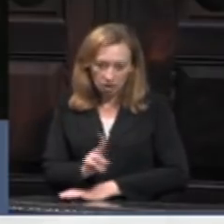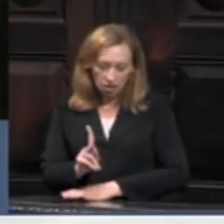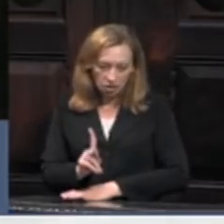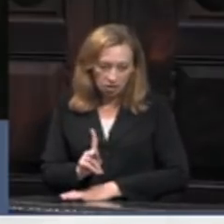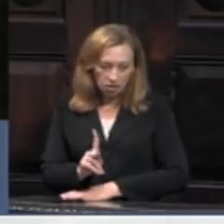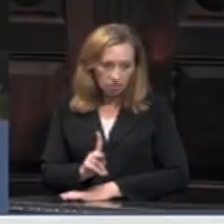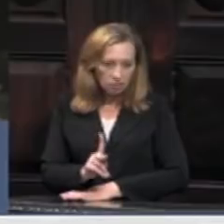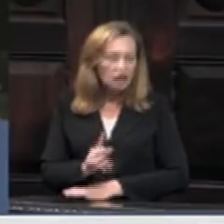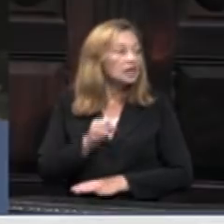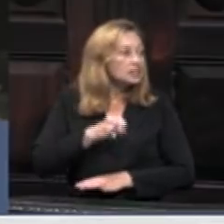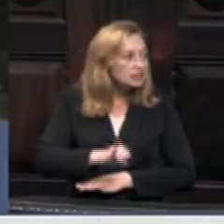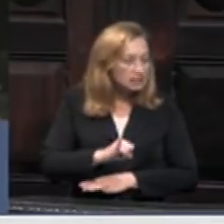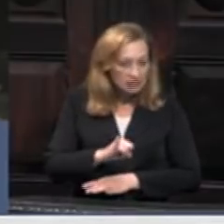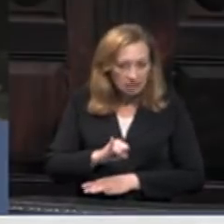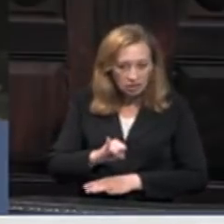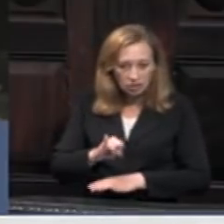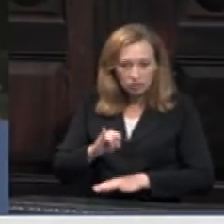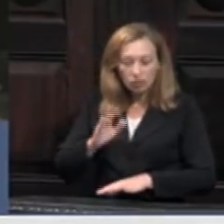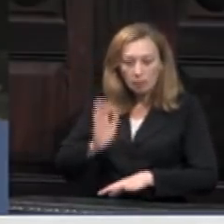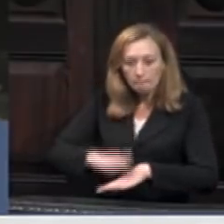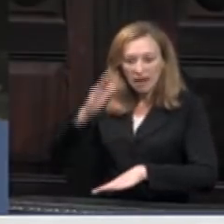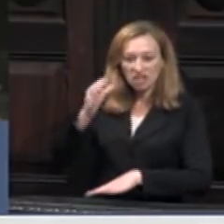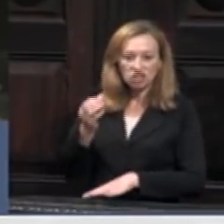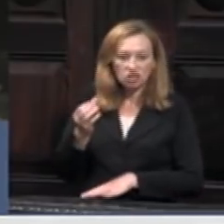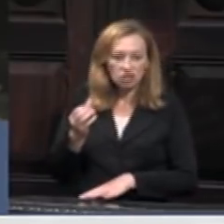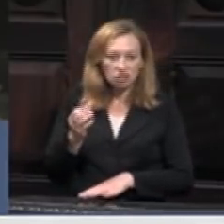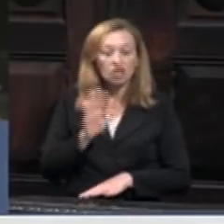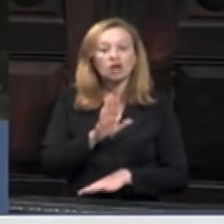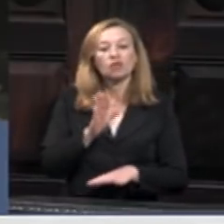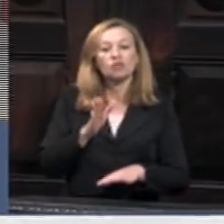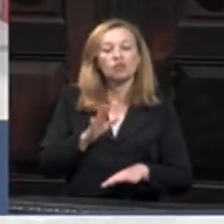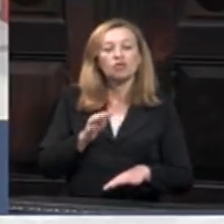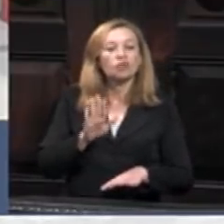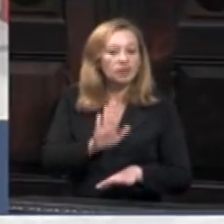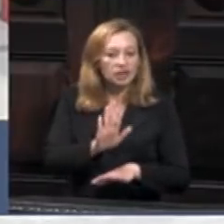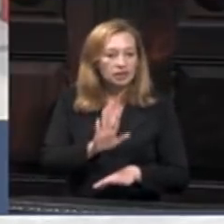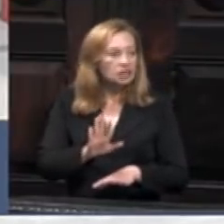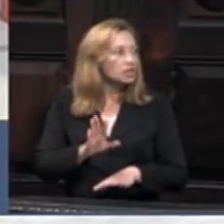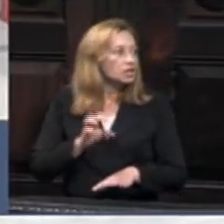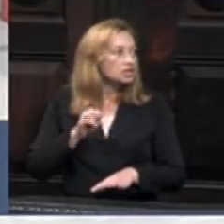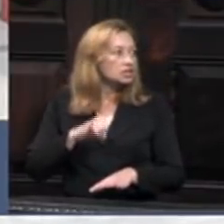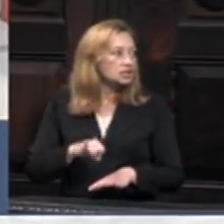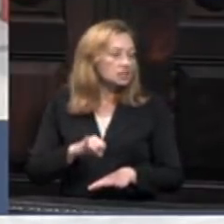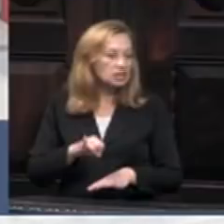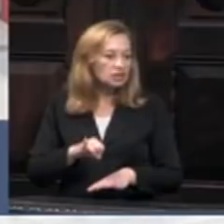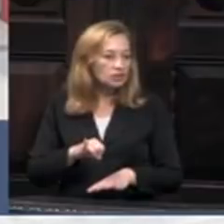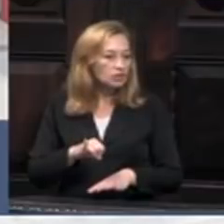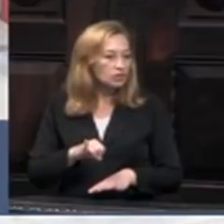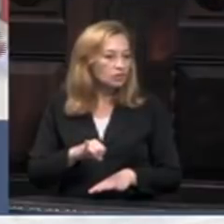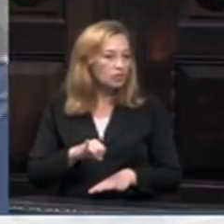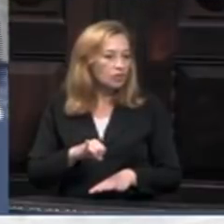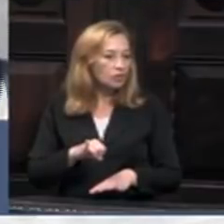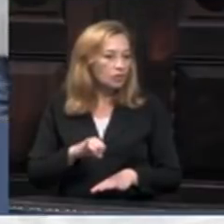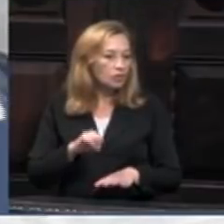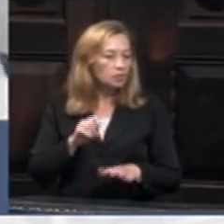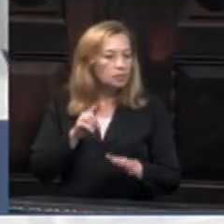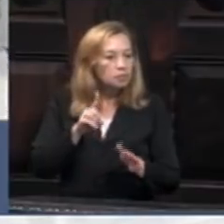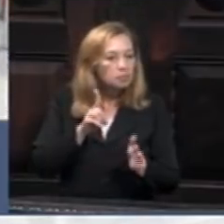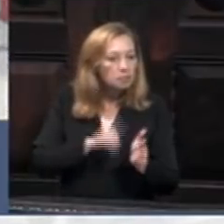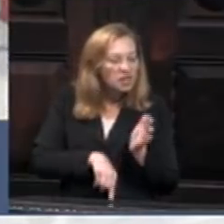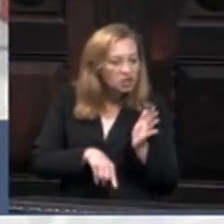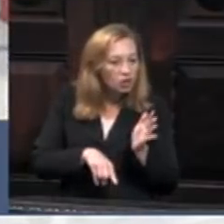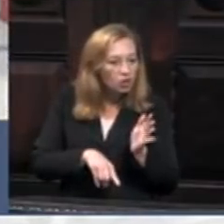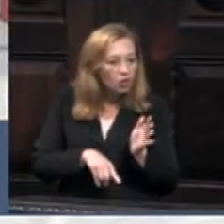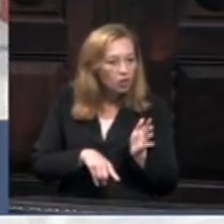Se o impacto do deputado Luiz for menor que 100 milhões no ano, a gente